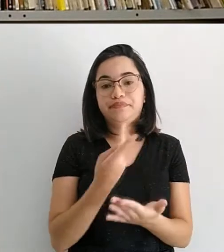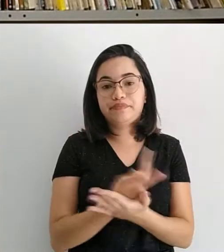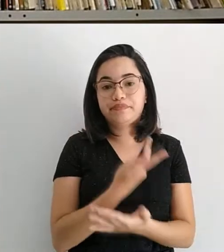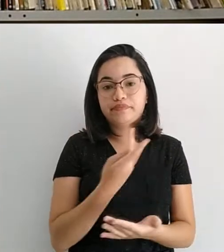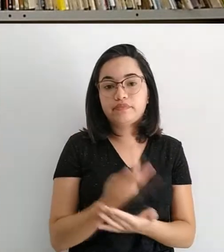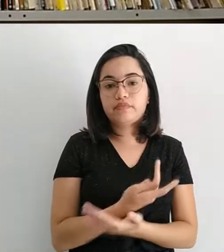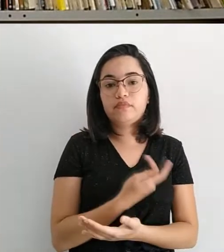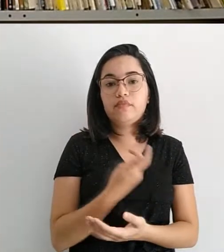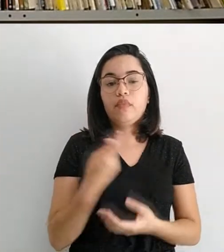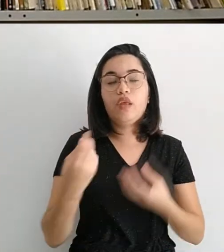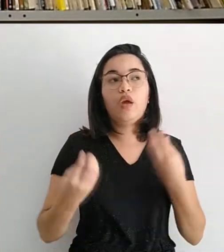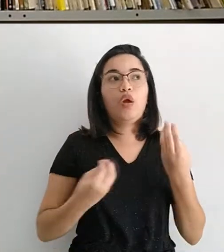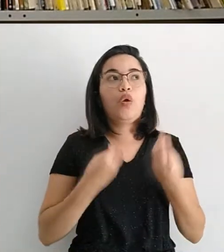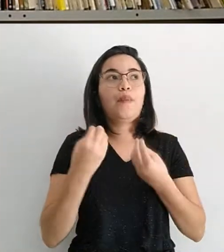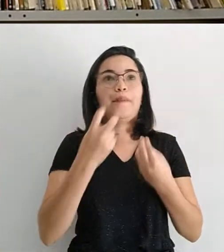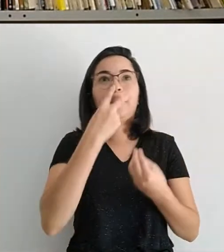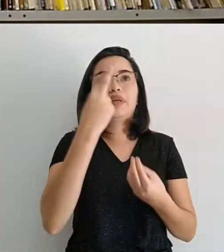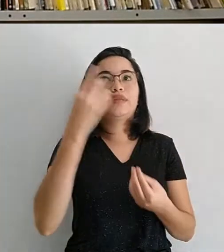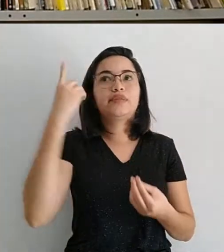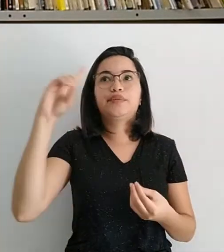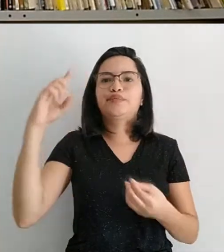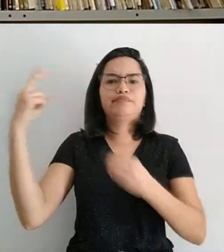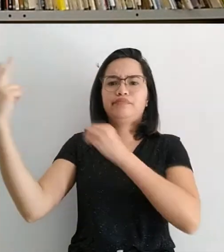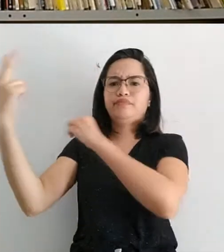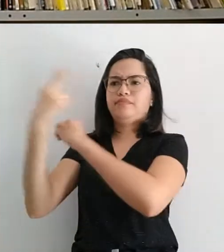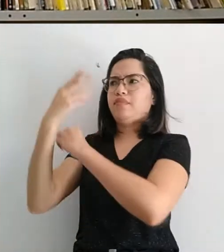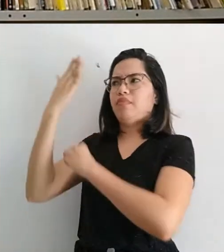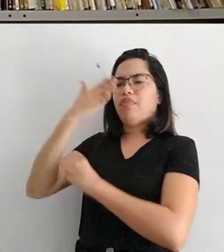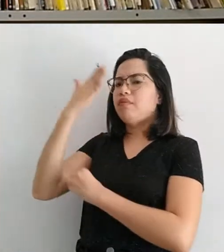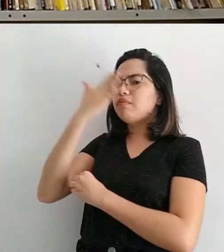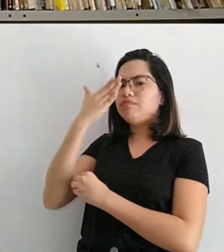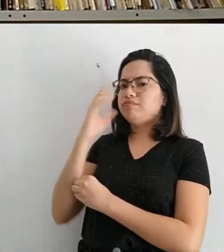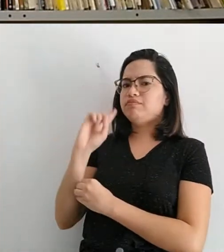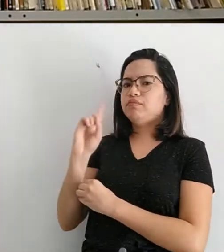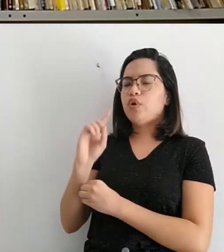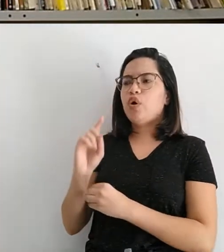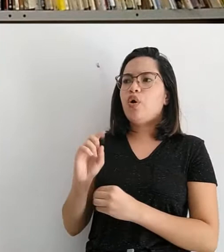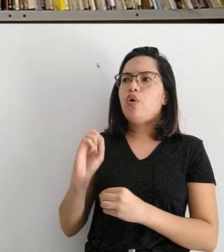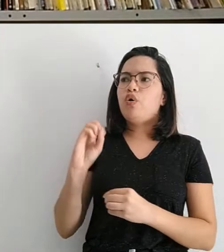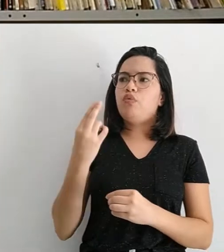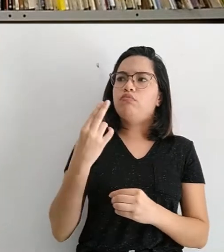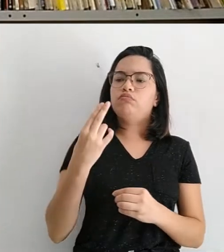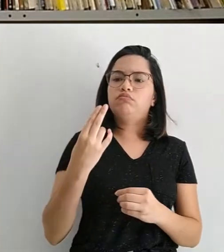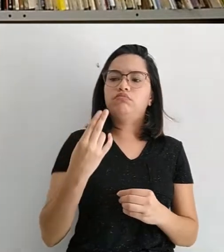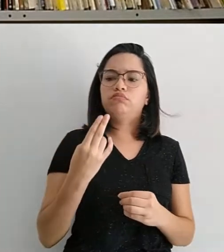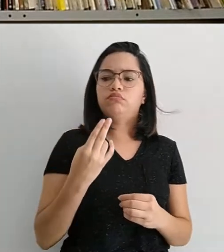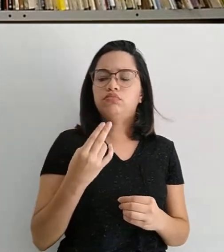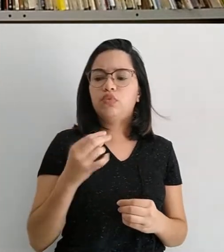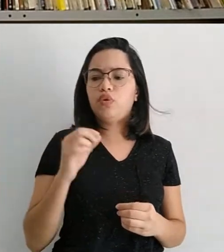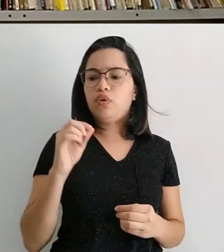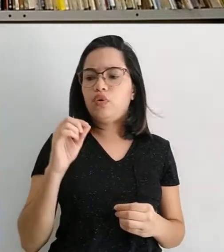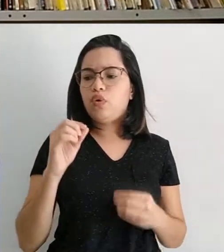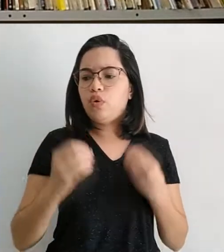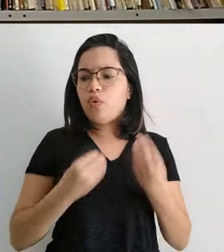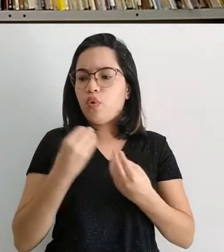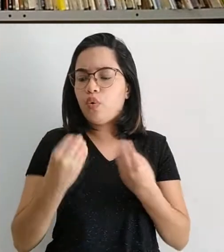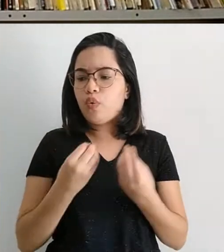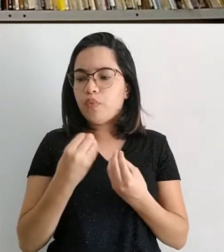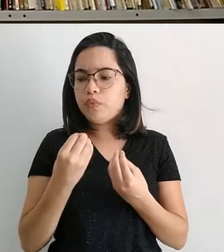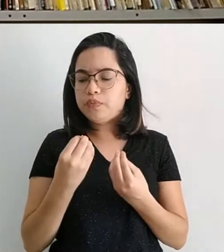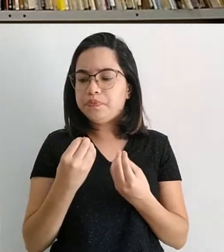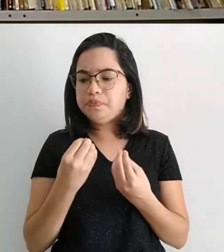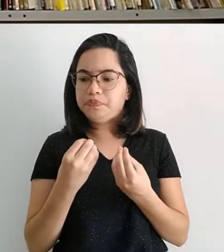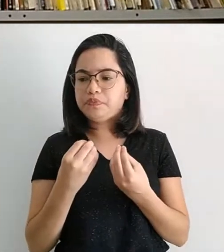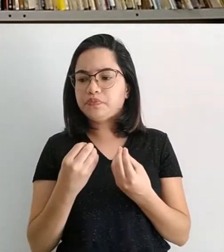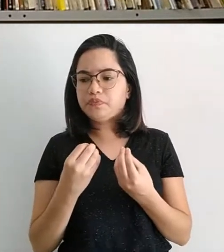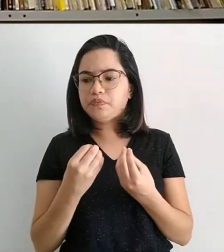erradas, como se Deus não estivesse vendo, ou como se ele pudesse encobrir de Deus, né, de